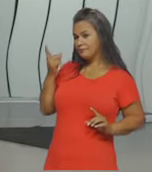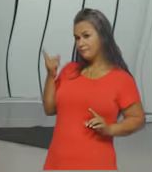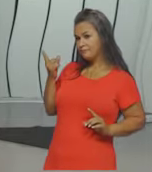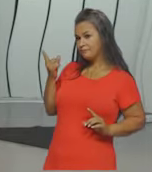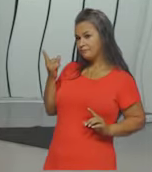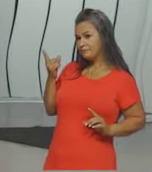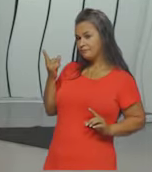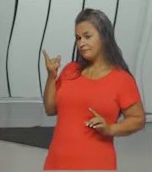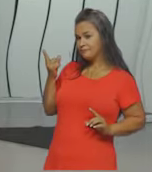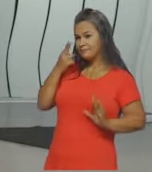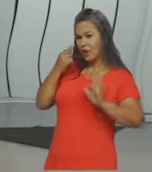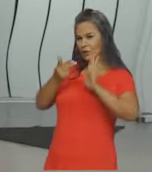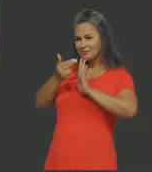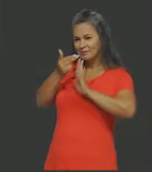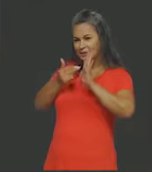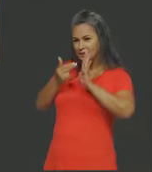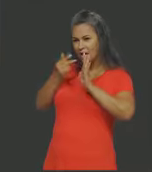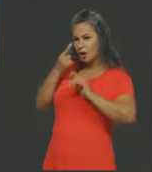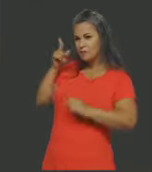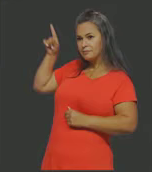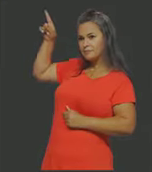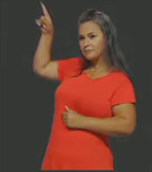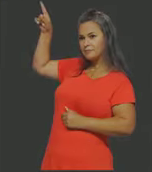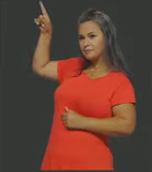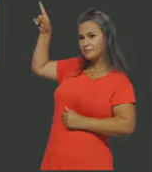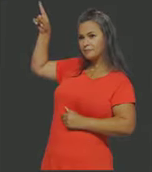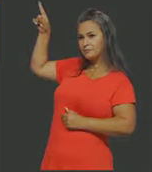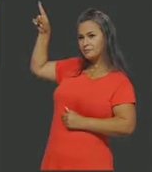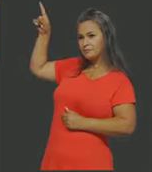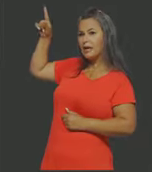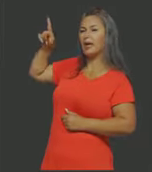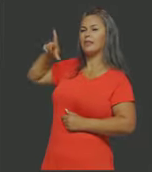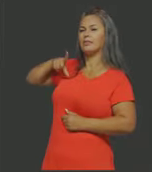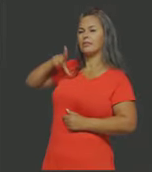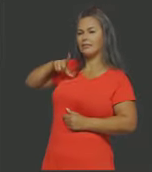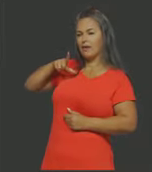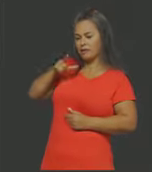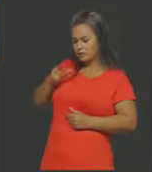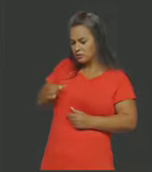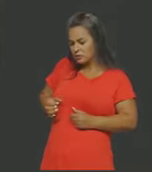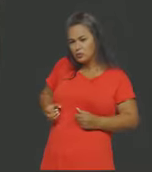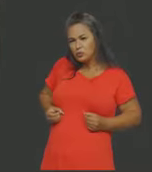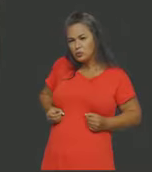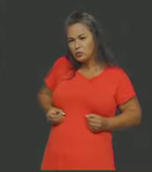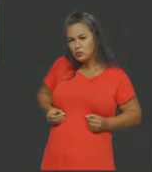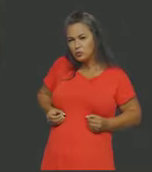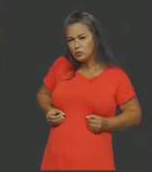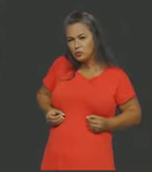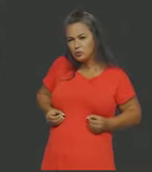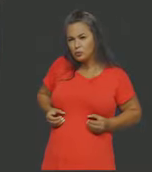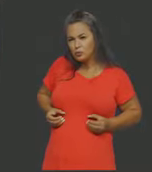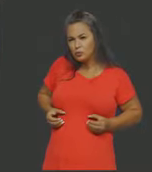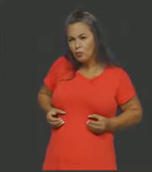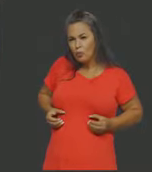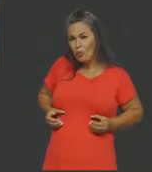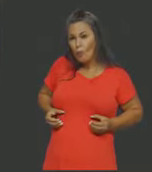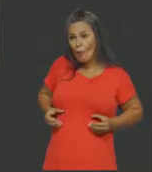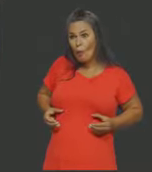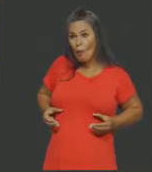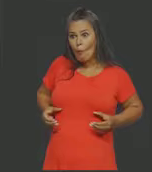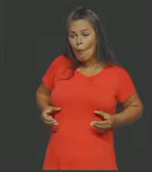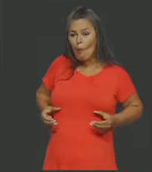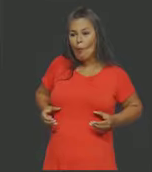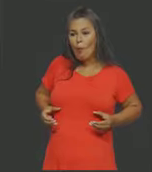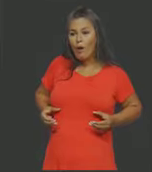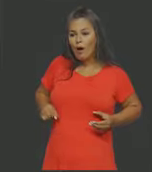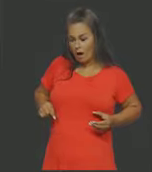Então, olha esse desenho do meio, preste atenção. Eu tenho um folículo pequenininho, ele vai crescendo, até que ele libera o